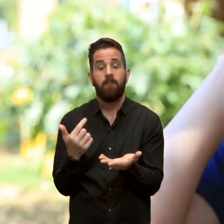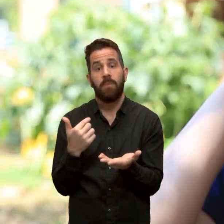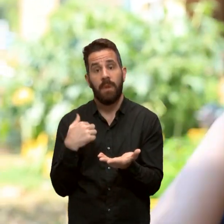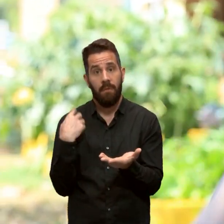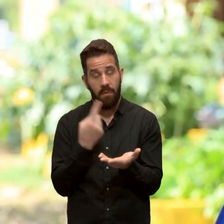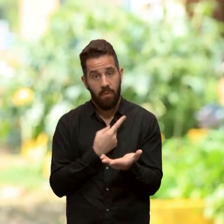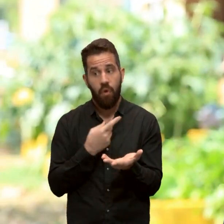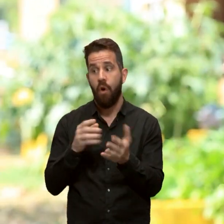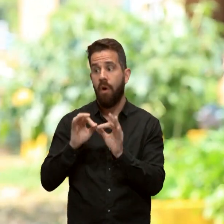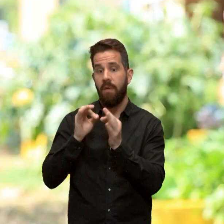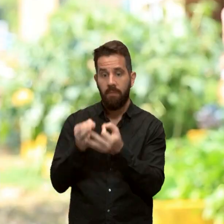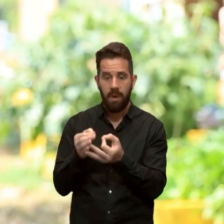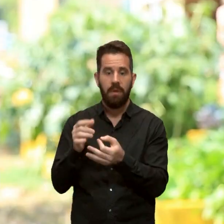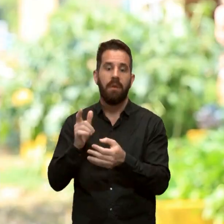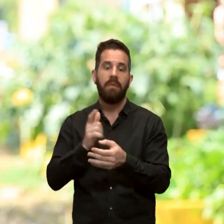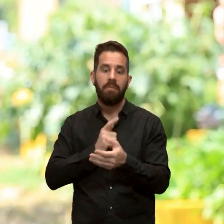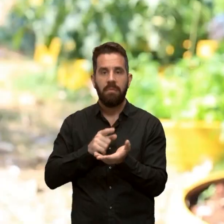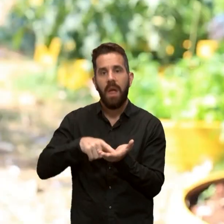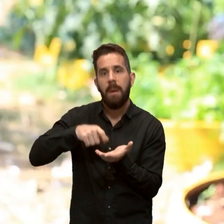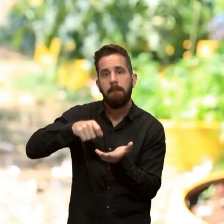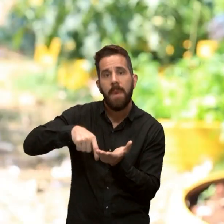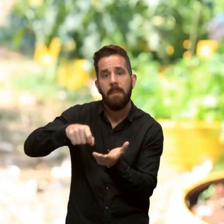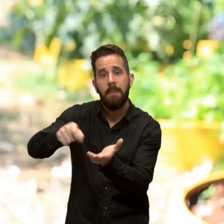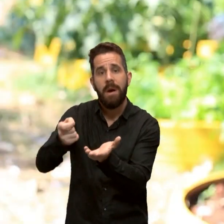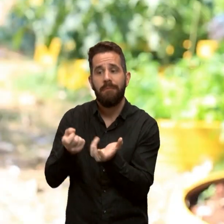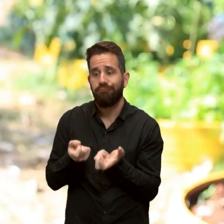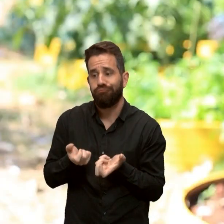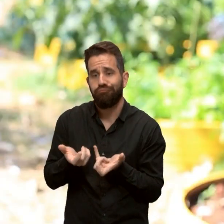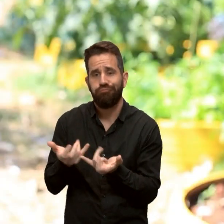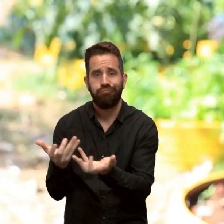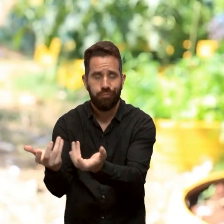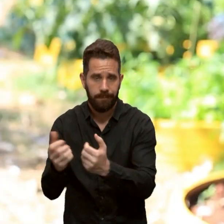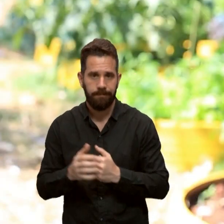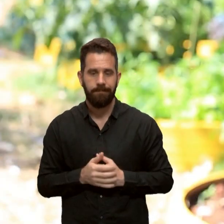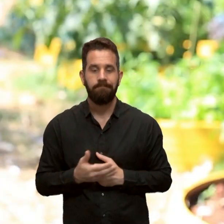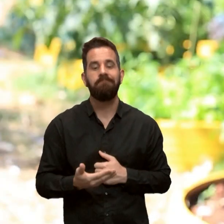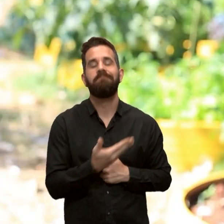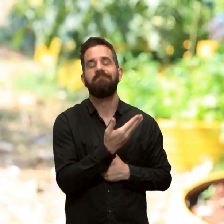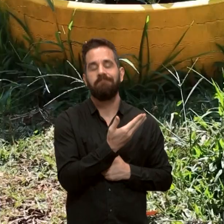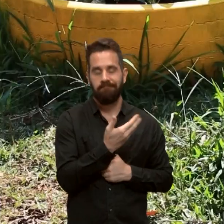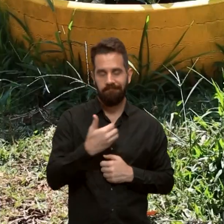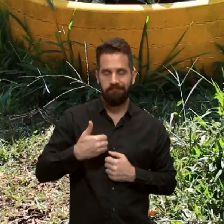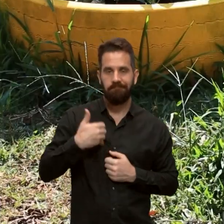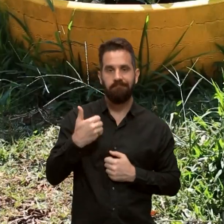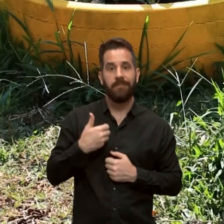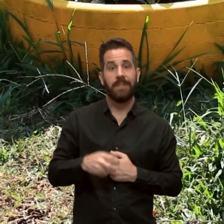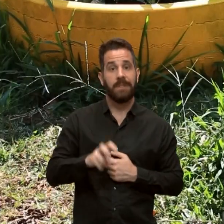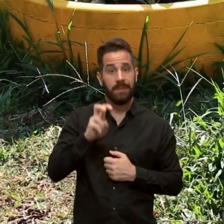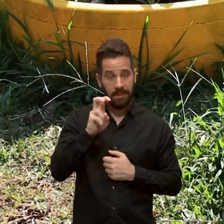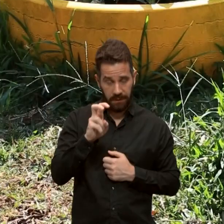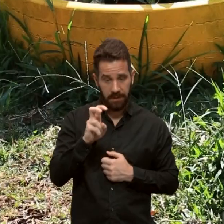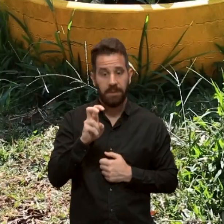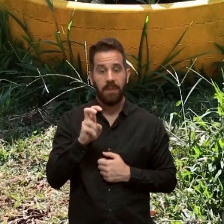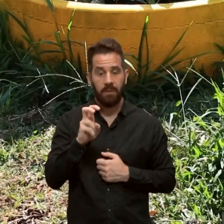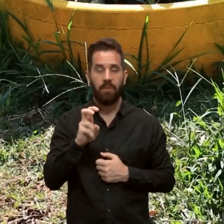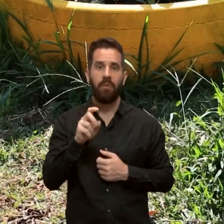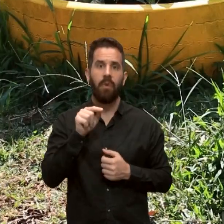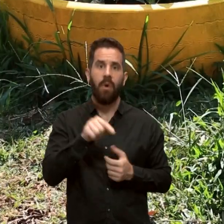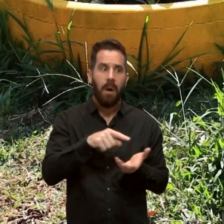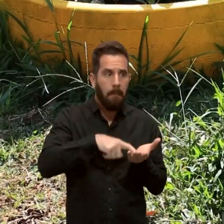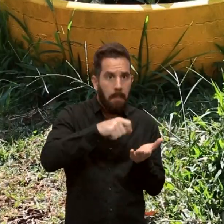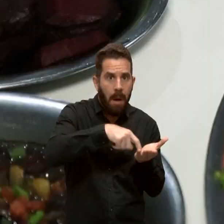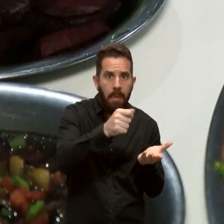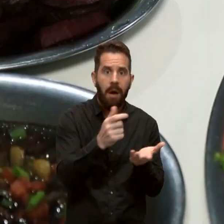a gente está construindo uma horta. O Miguel, também de 5 anos, conta que os vegetais que ajuda a